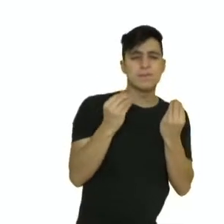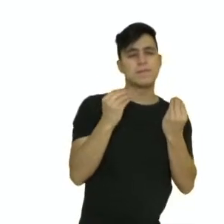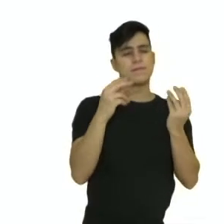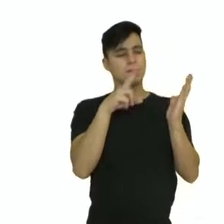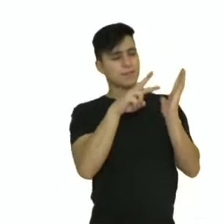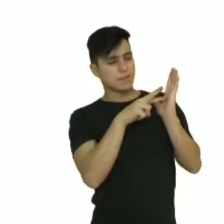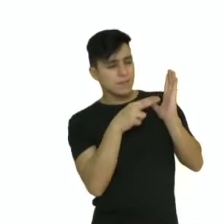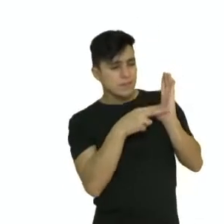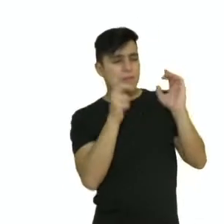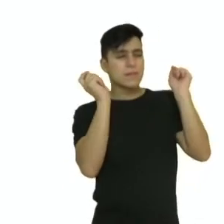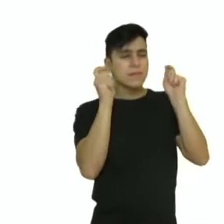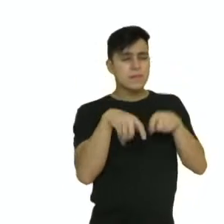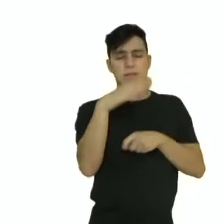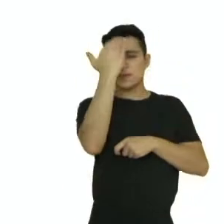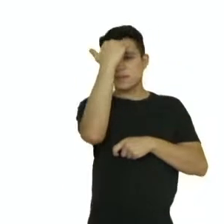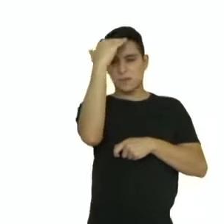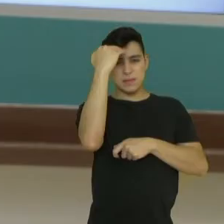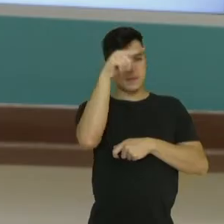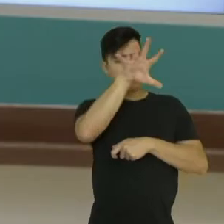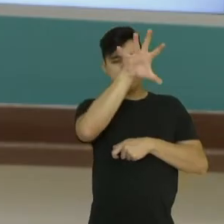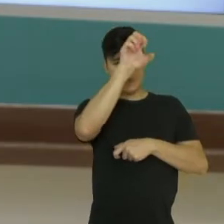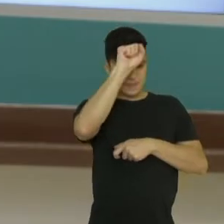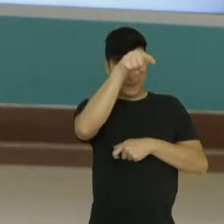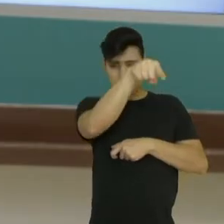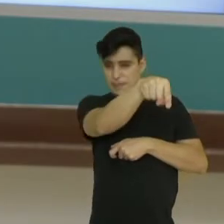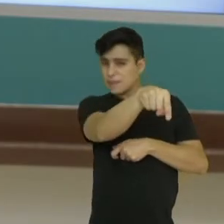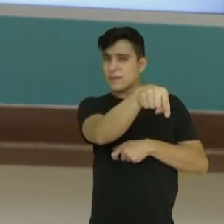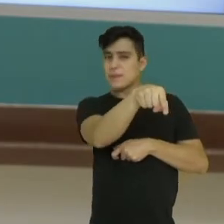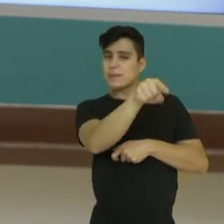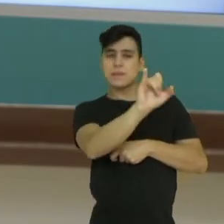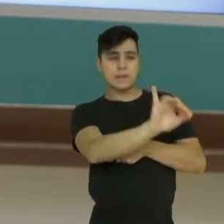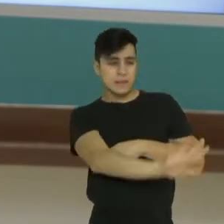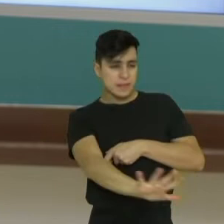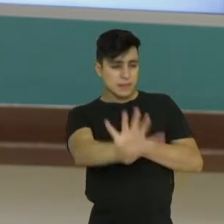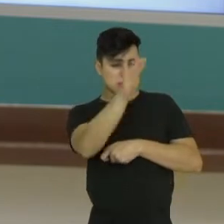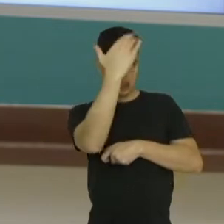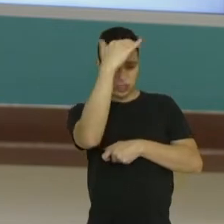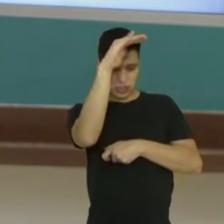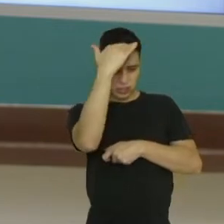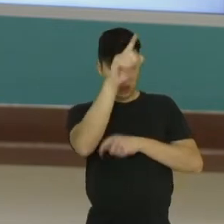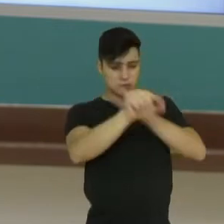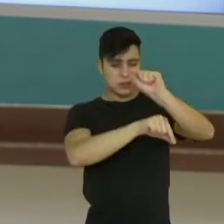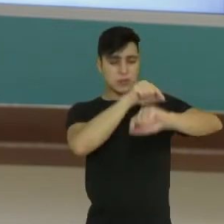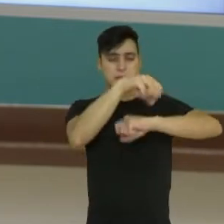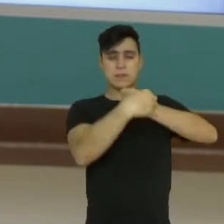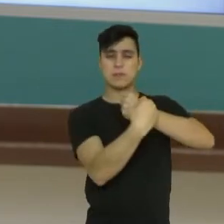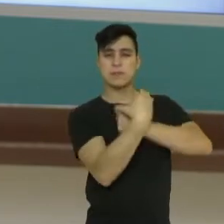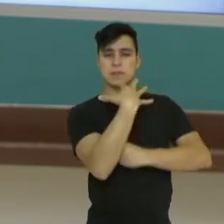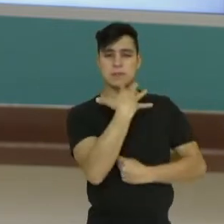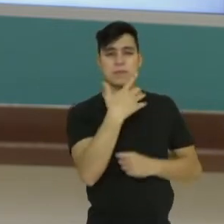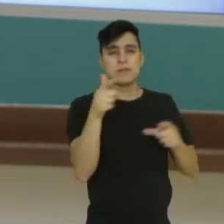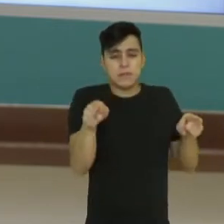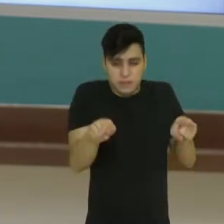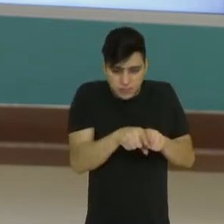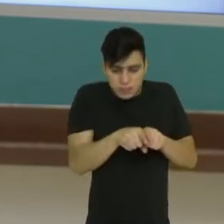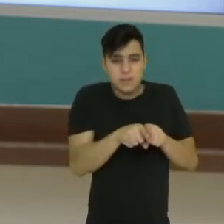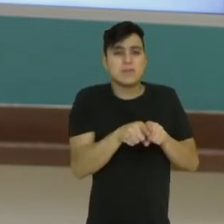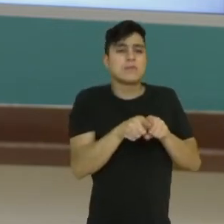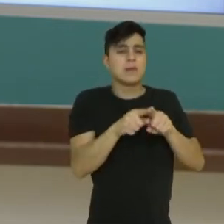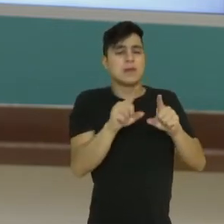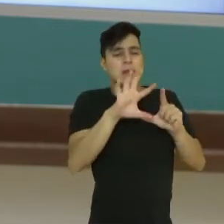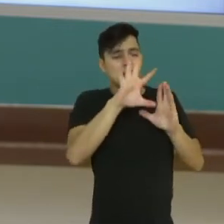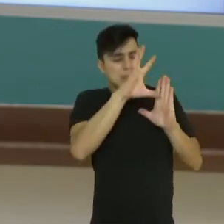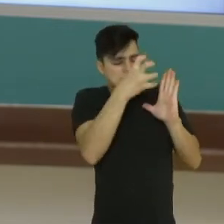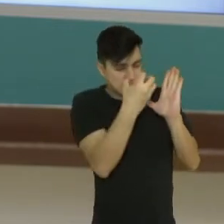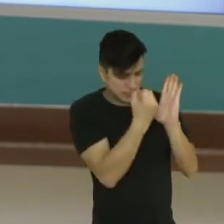muito funcional para que a pessoa entenda no mesmo momento que ele olhar a imagem, entenda a mensagem que vai ser colocada ali. E nós temos muito na simbologia.